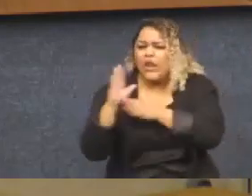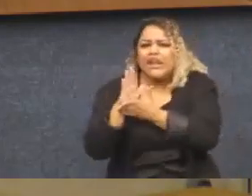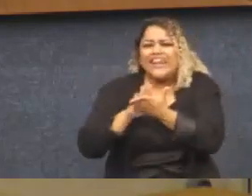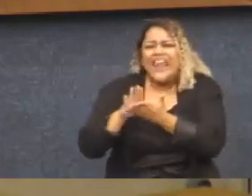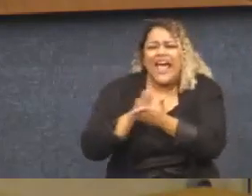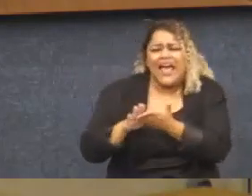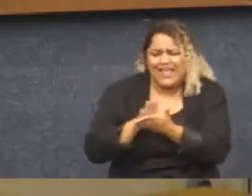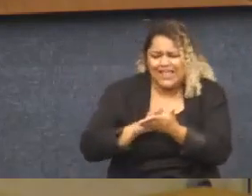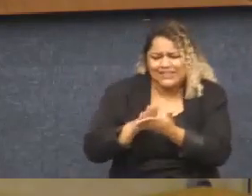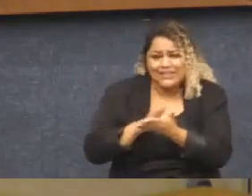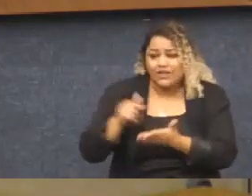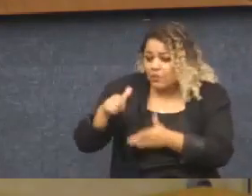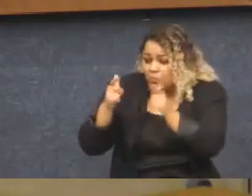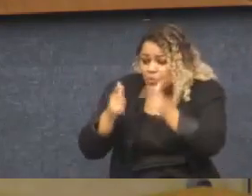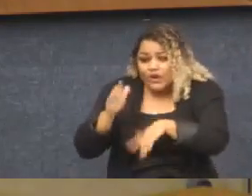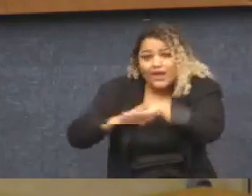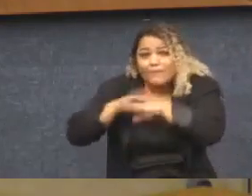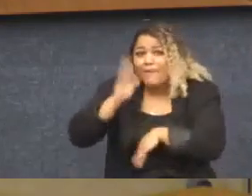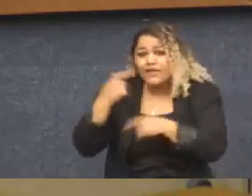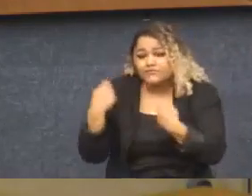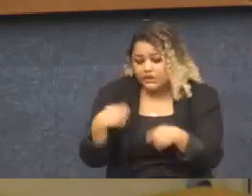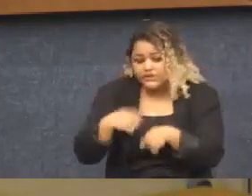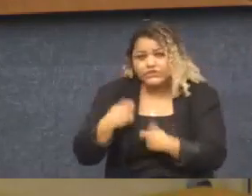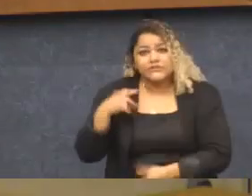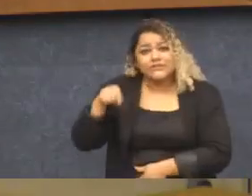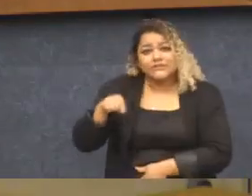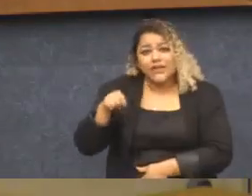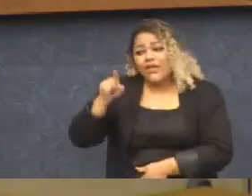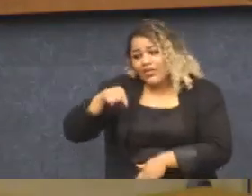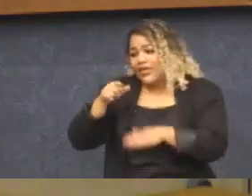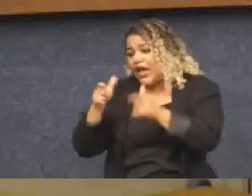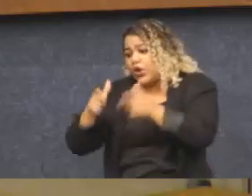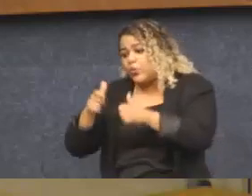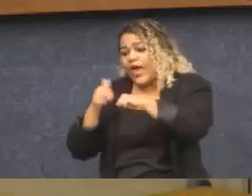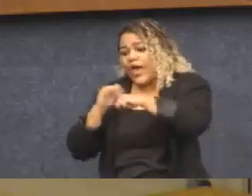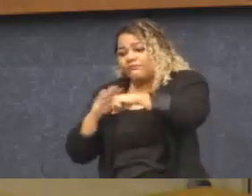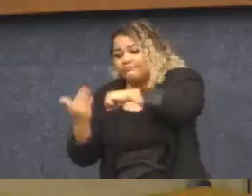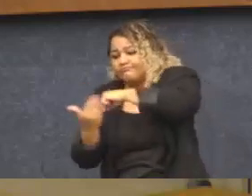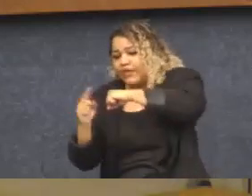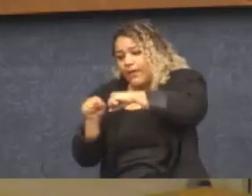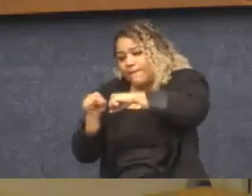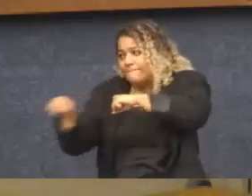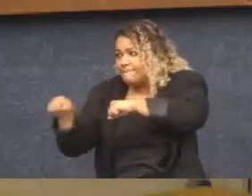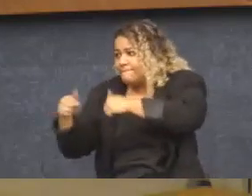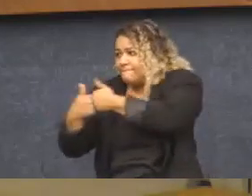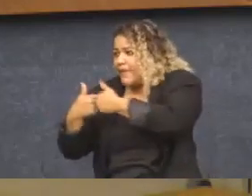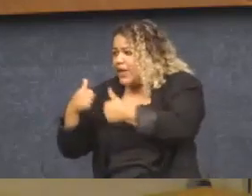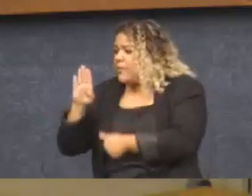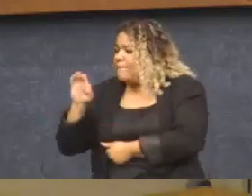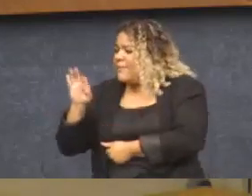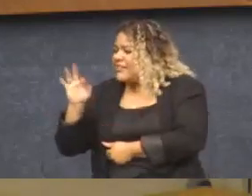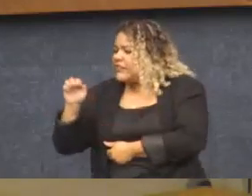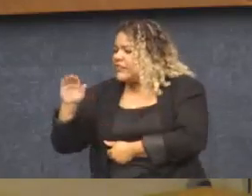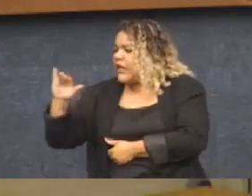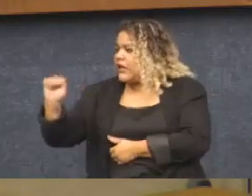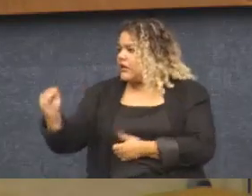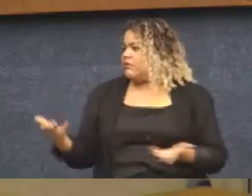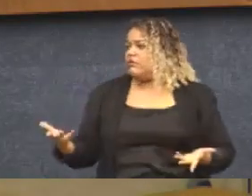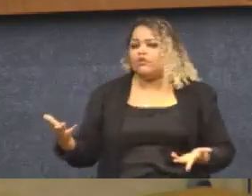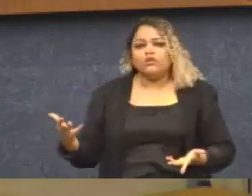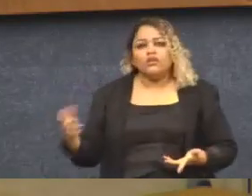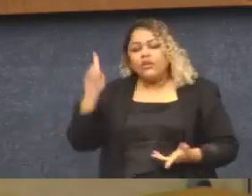para o local mais necessário, que é ali na descida do Betânia? Incompetência. É isso que